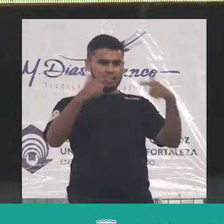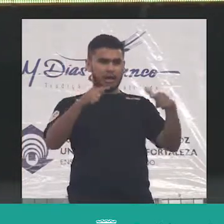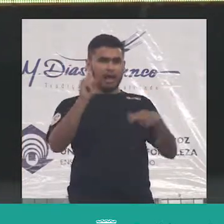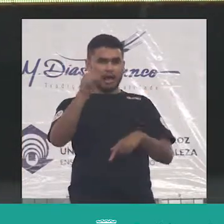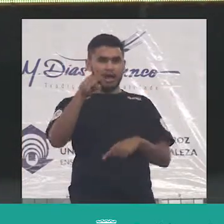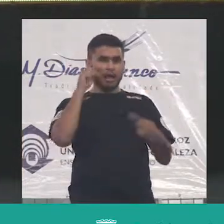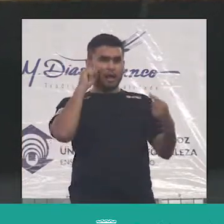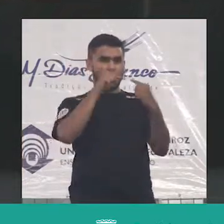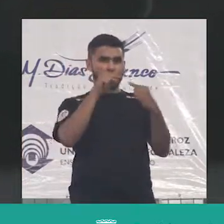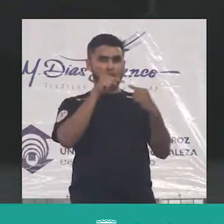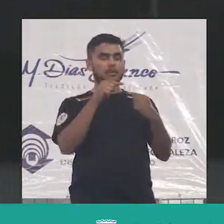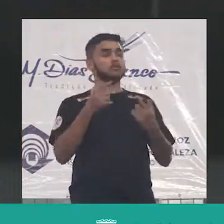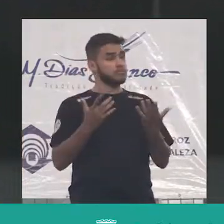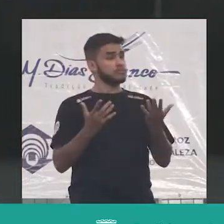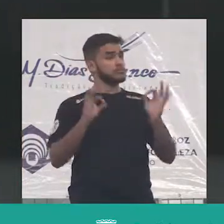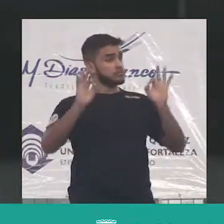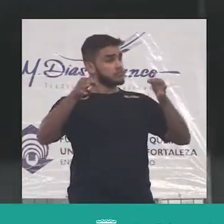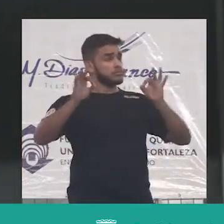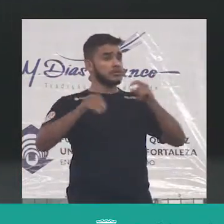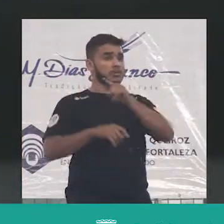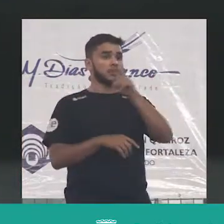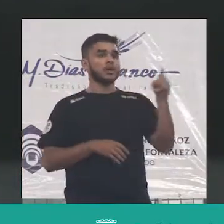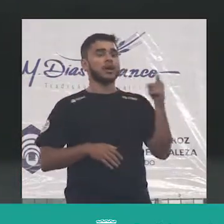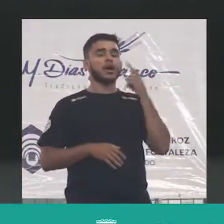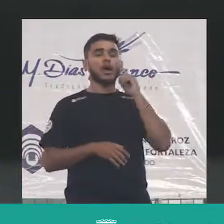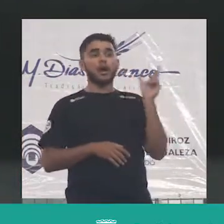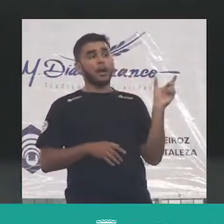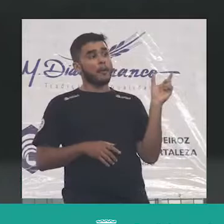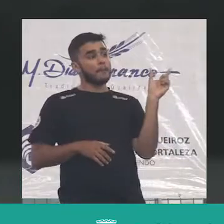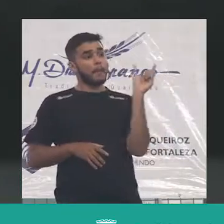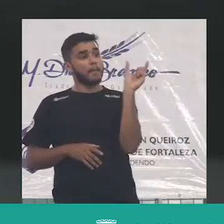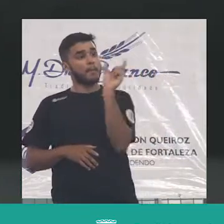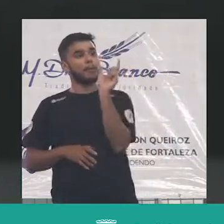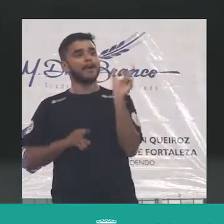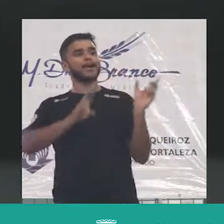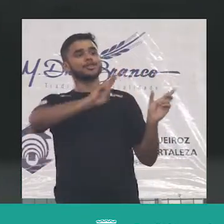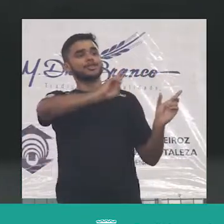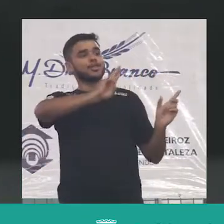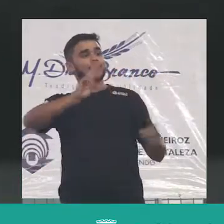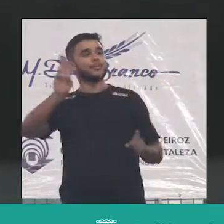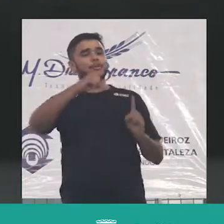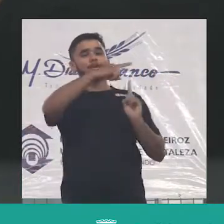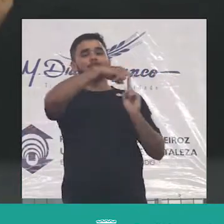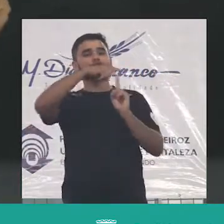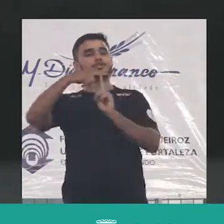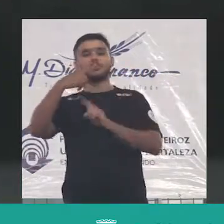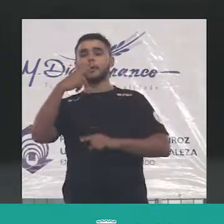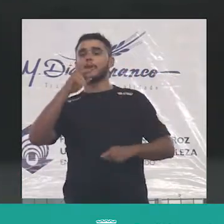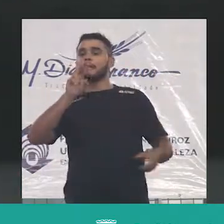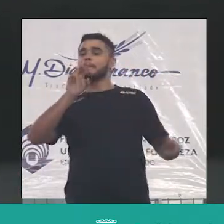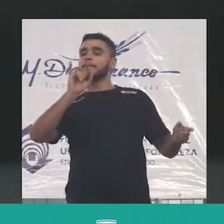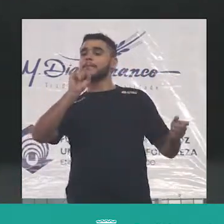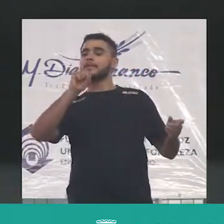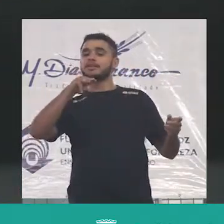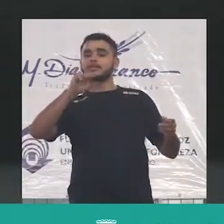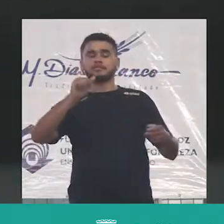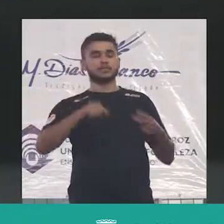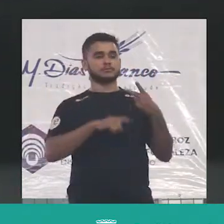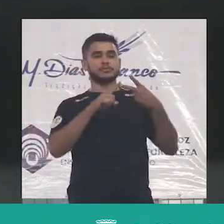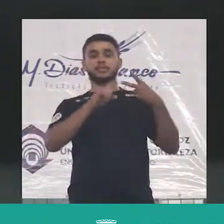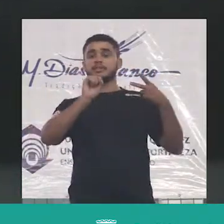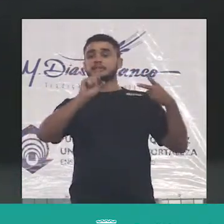com vocês, tentando esclarecer o nome que nós damos a cada tipo de prisma, o nome que nós damos a cada